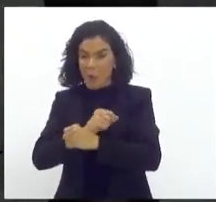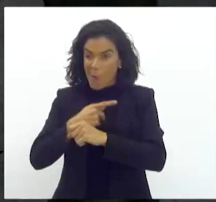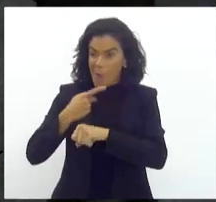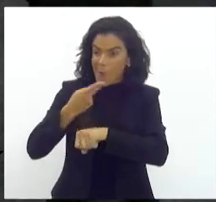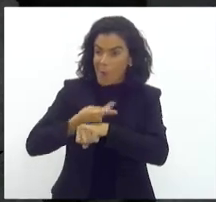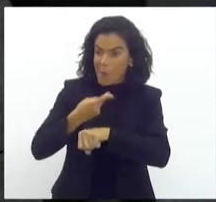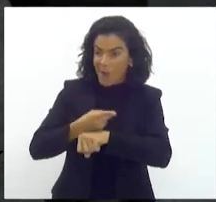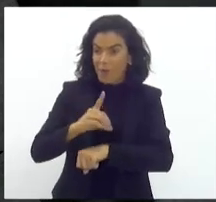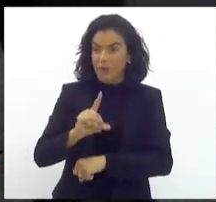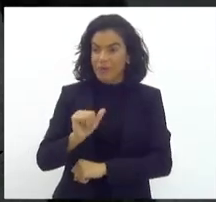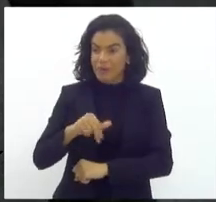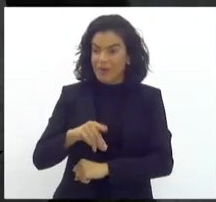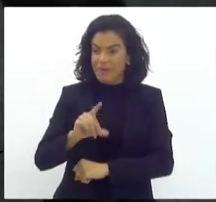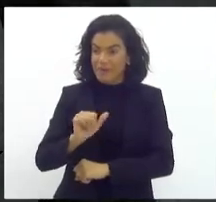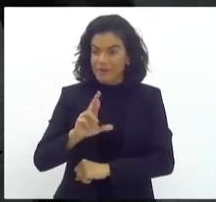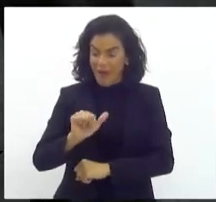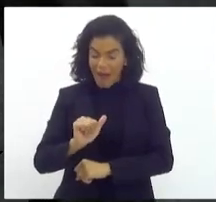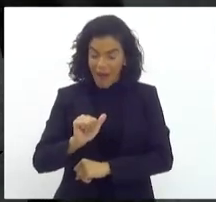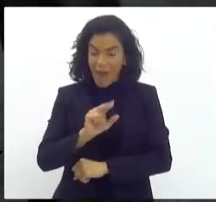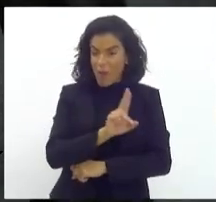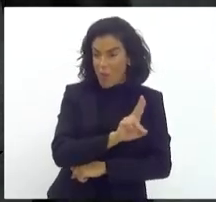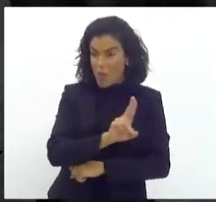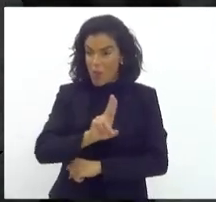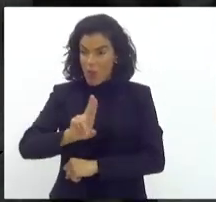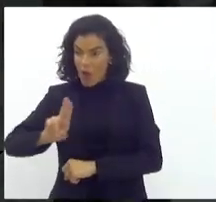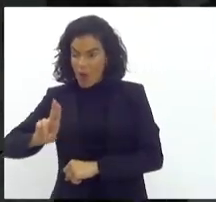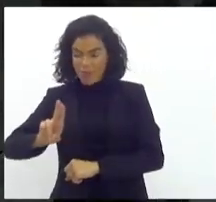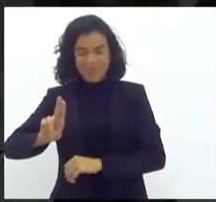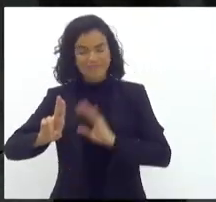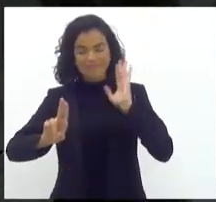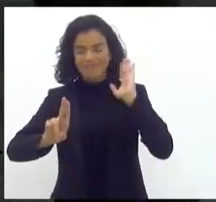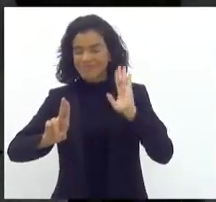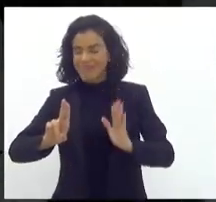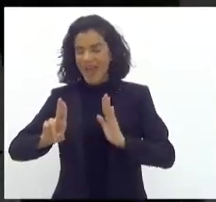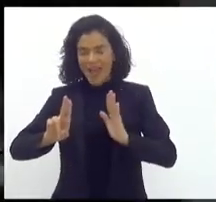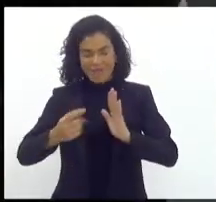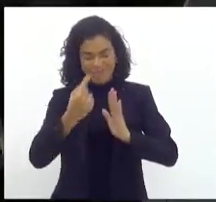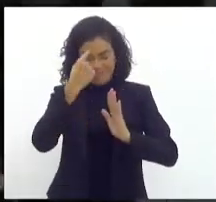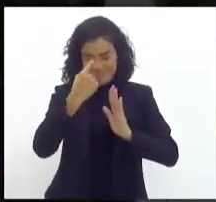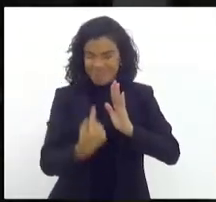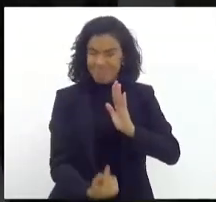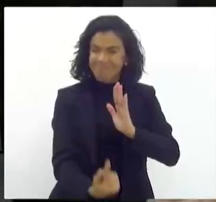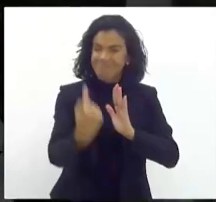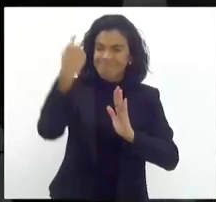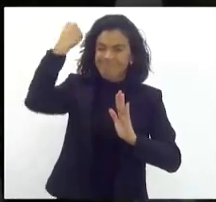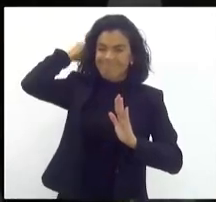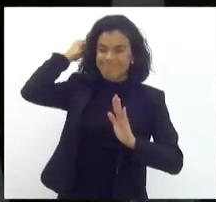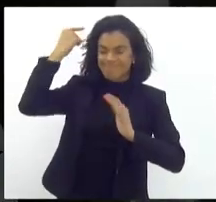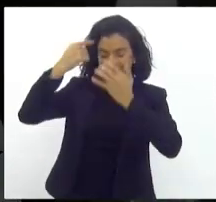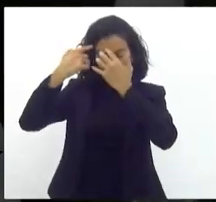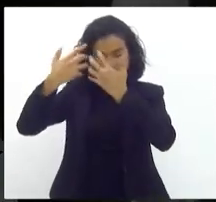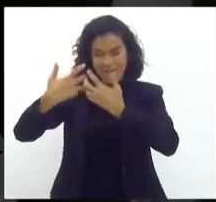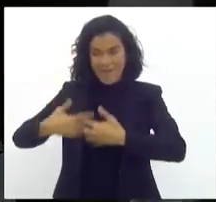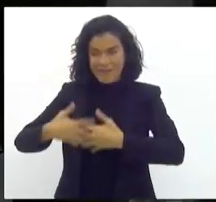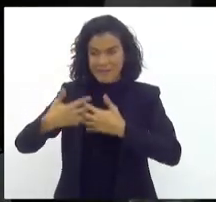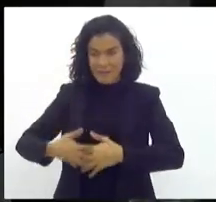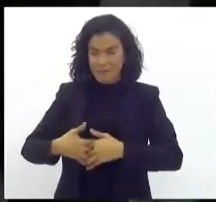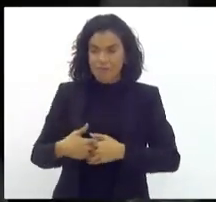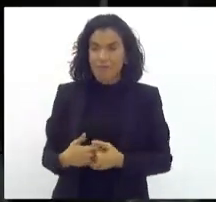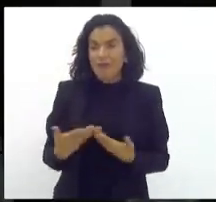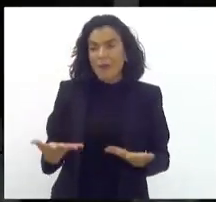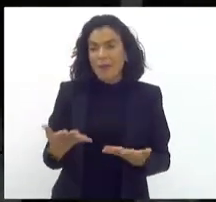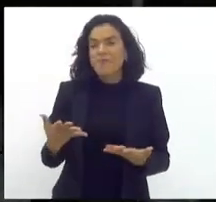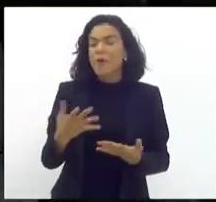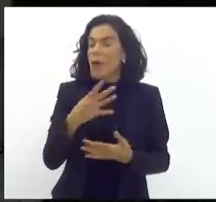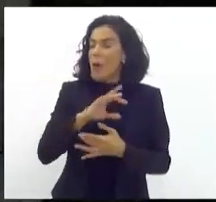Dandara por si só esta nomenclatura já nos já nos leva uma importante reflexão e acho que